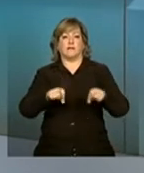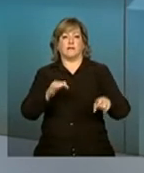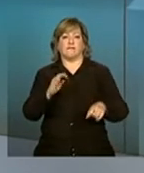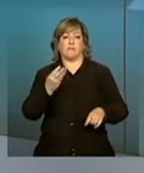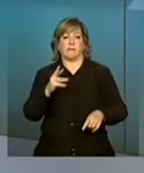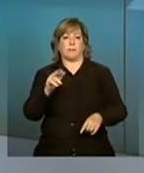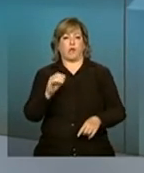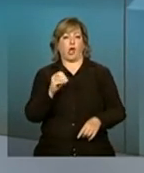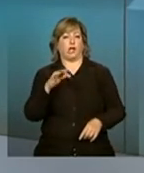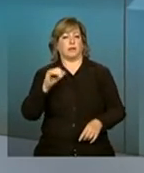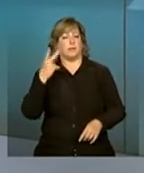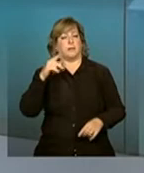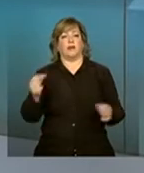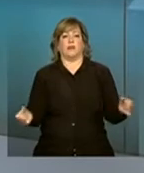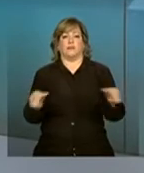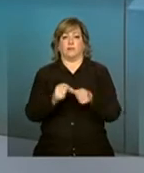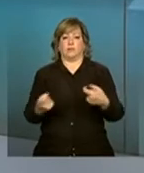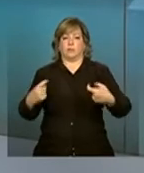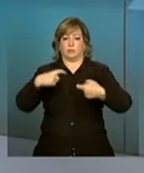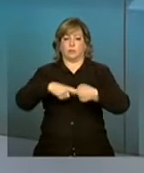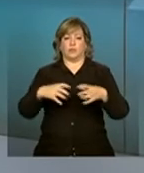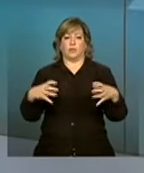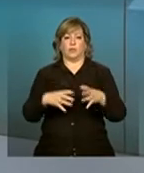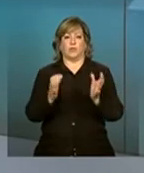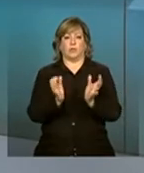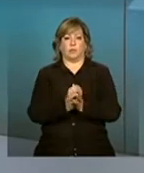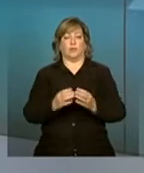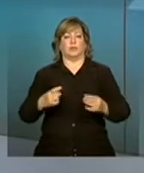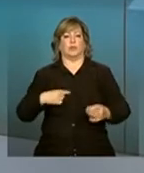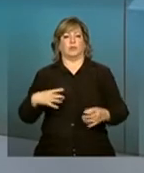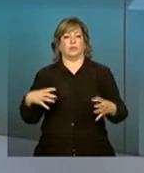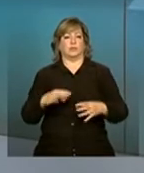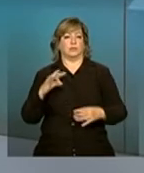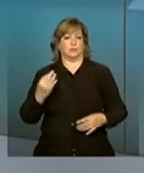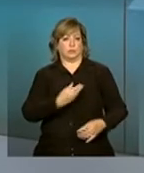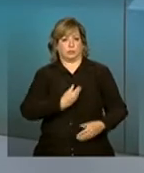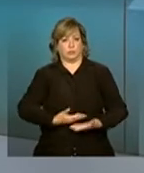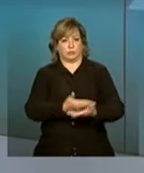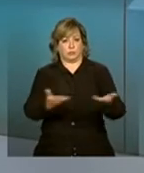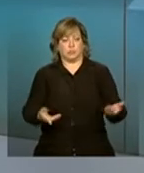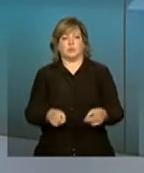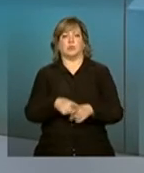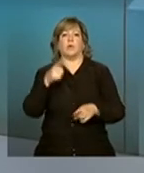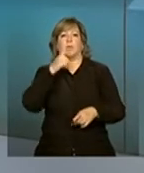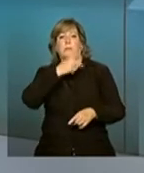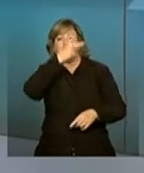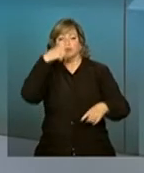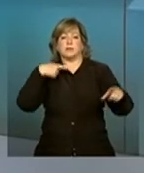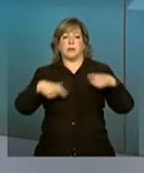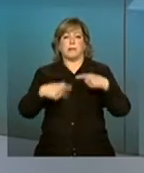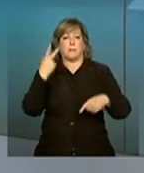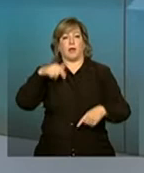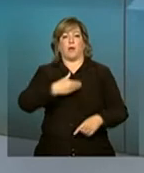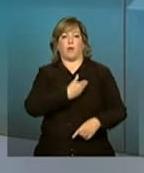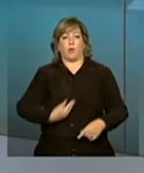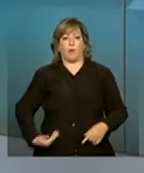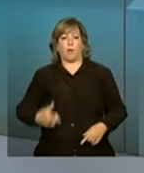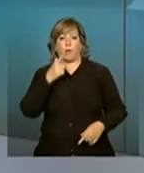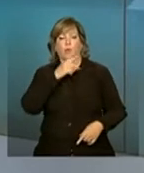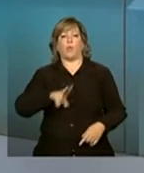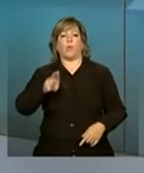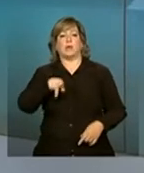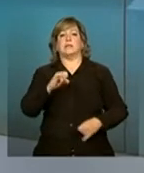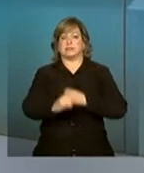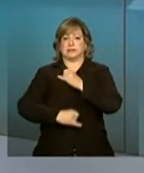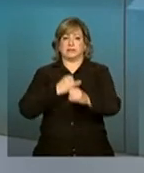fibra ótica para a conexão entre os órgãos públicos o acesso da população a serviços do governo EA espaços de